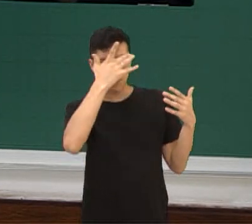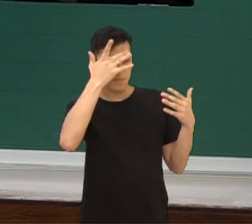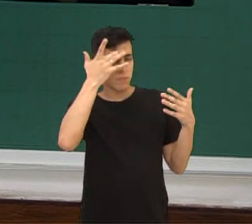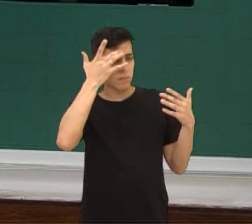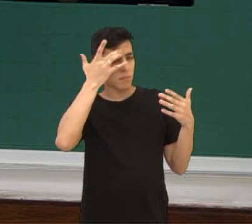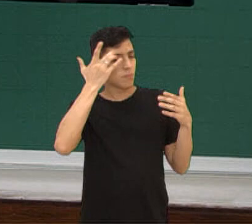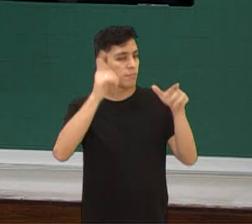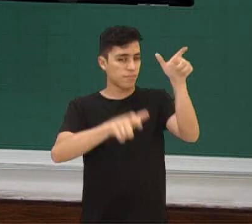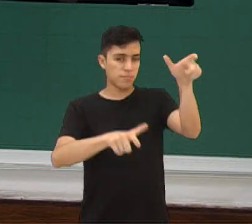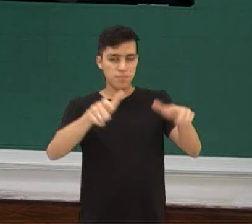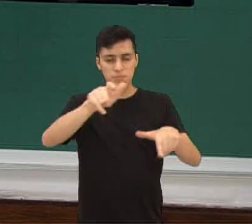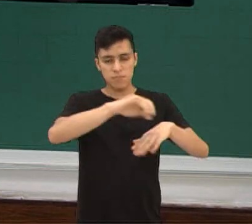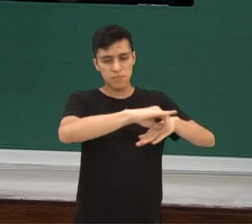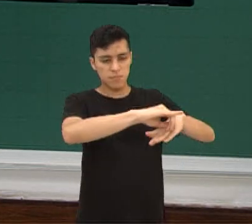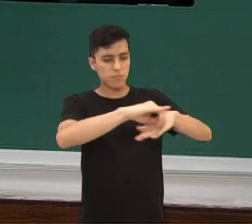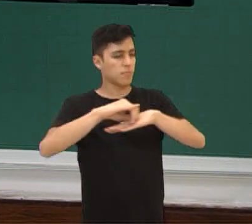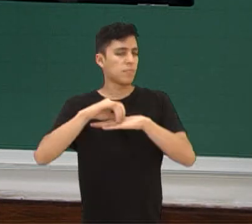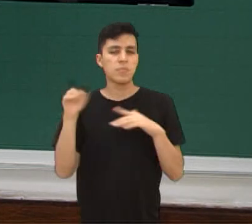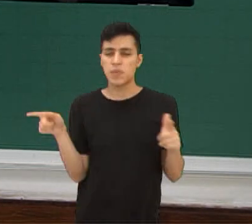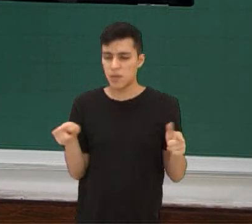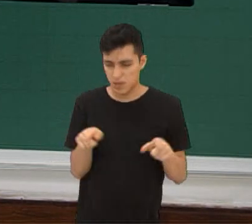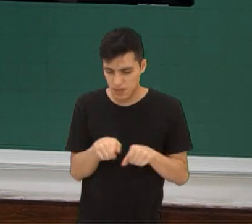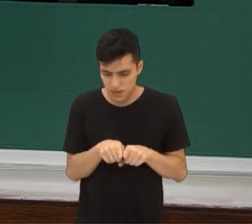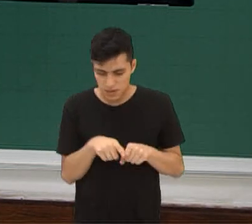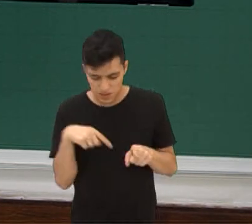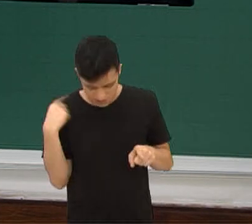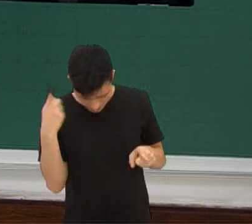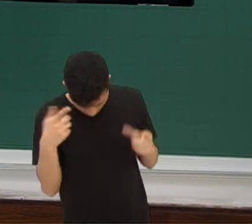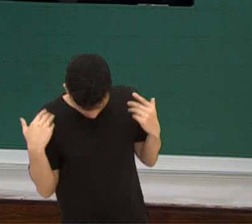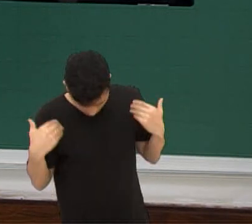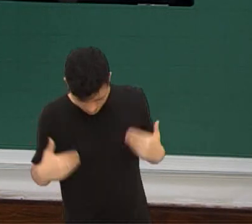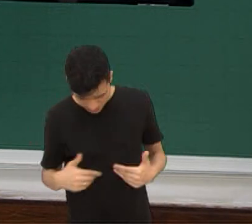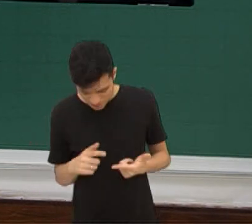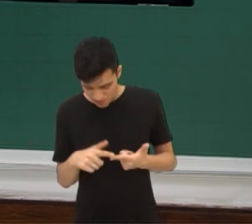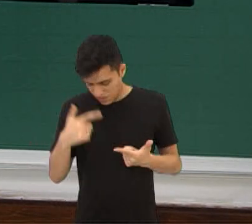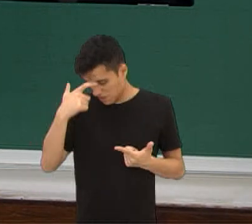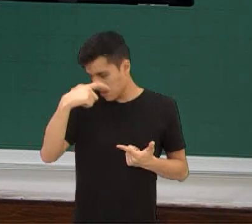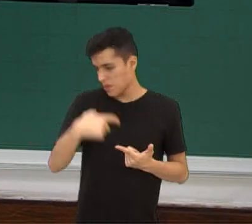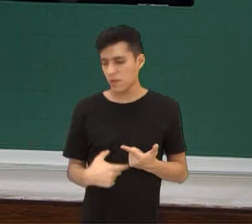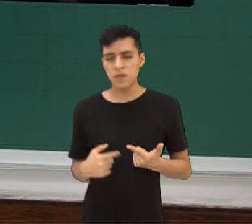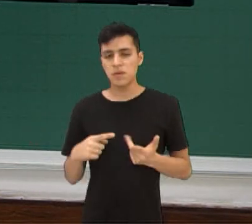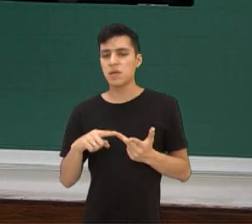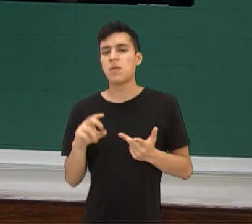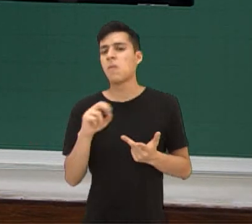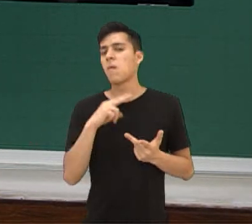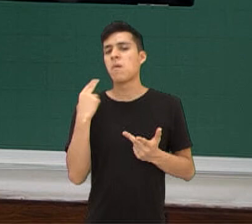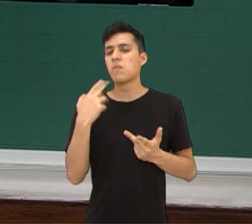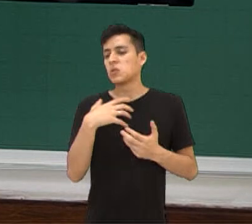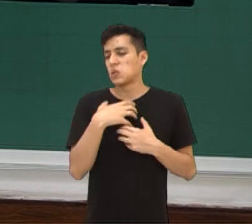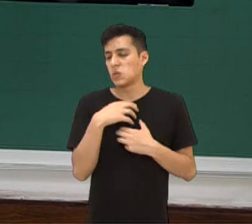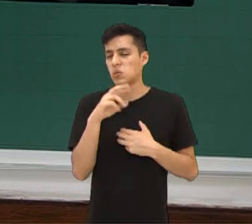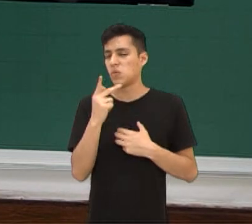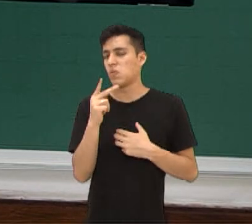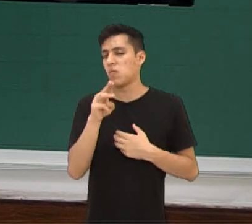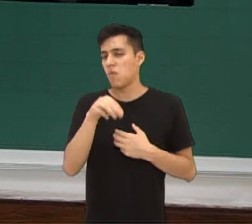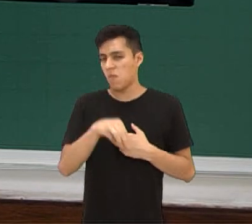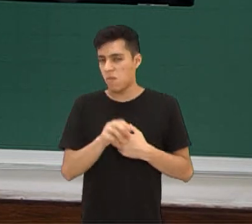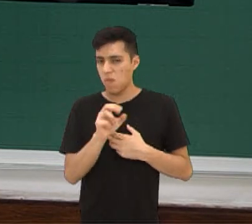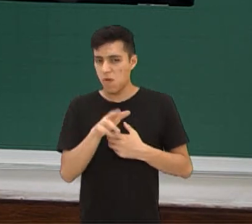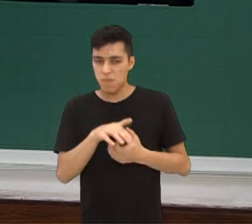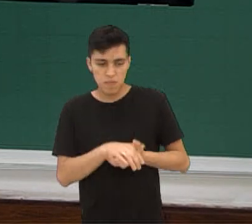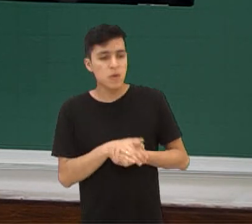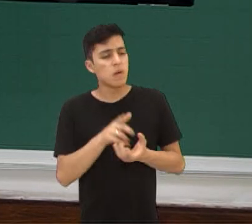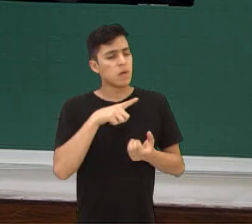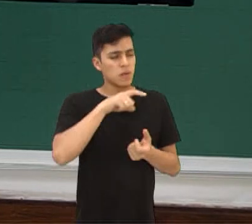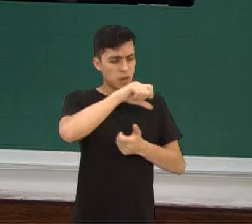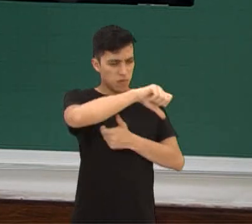pessoas ou coisas, tal como a aparência física, personalidade ou humor, por exemplo. Então, eles expressam